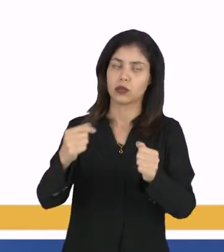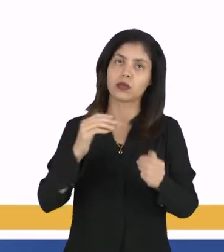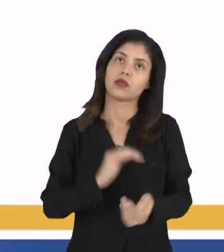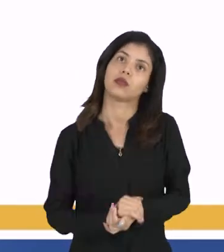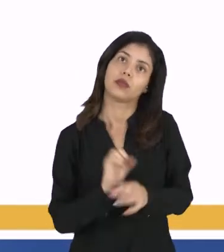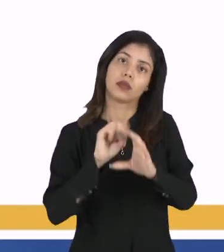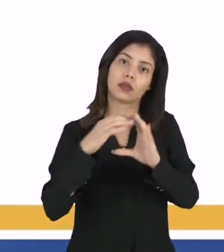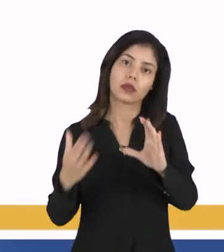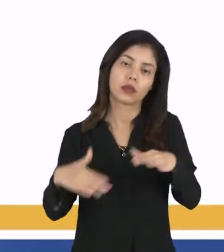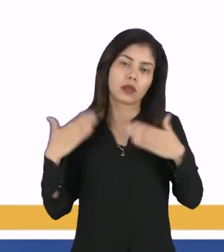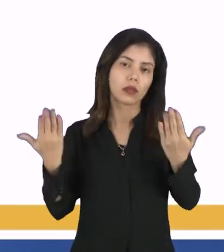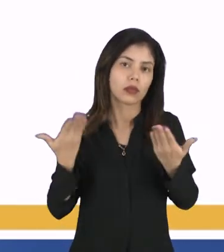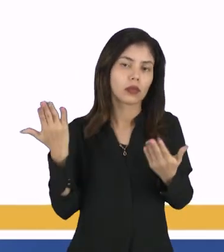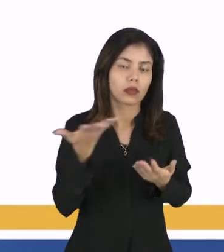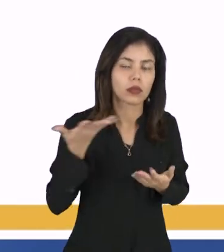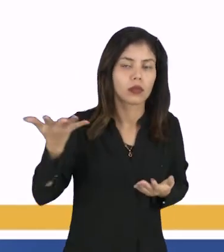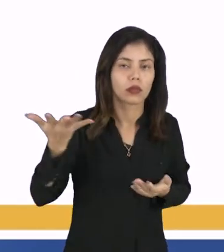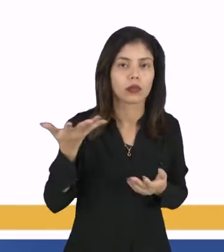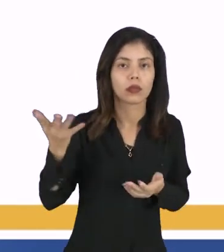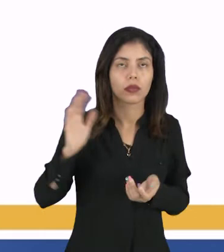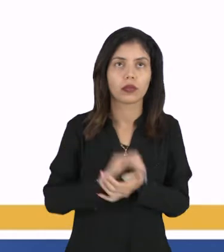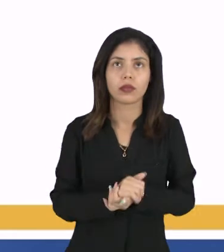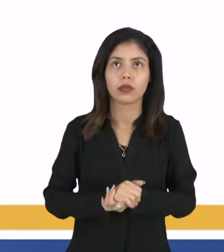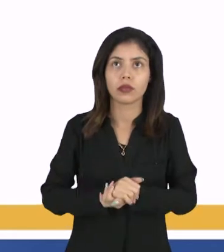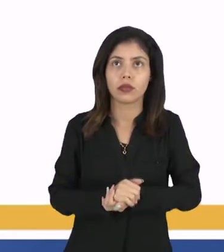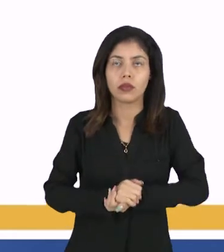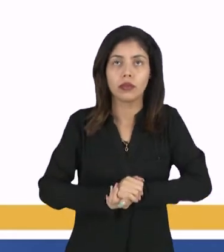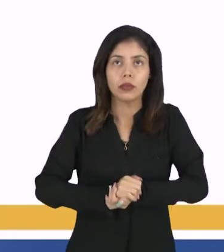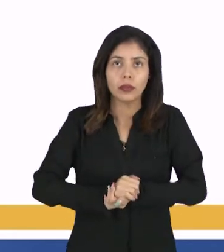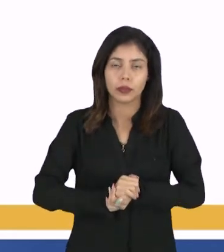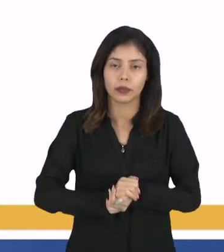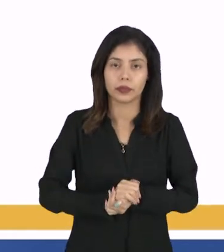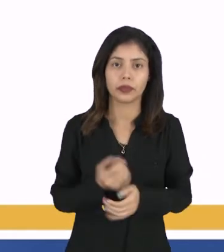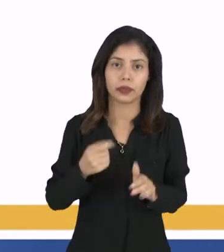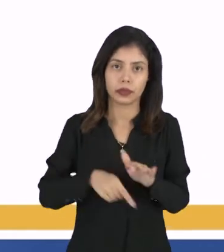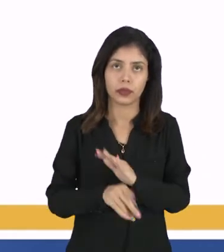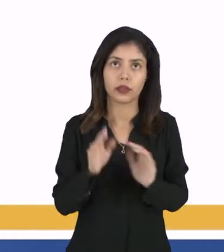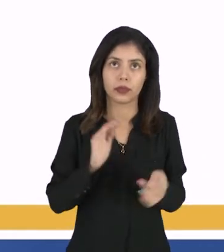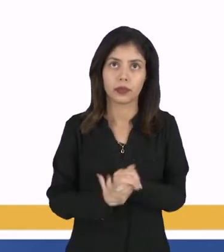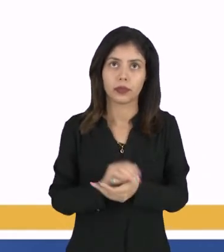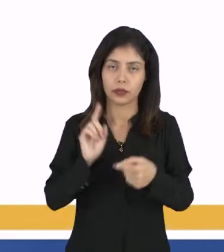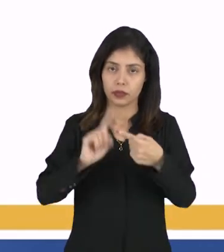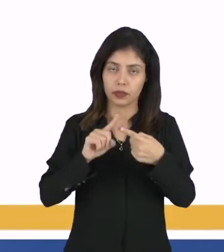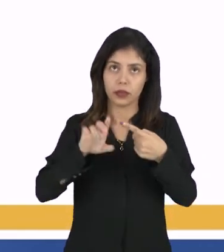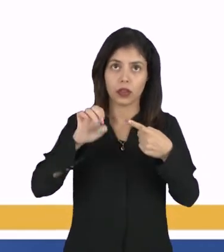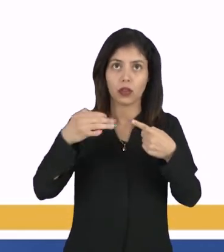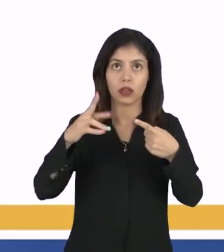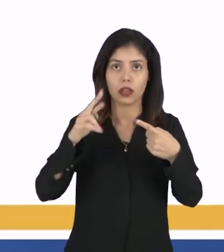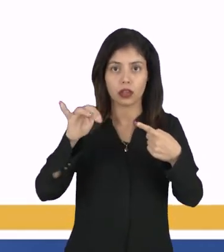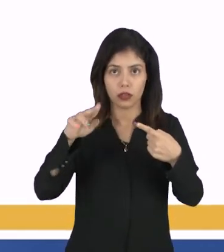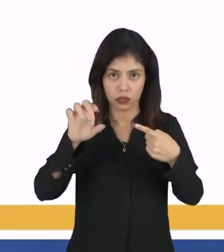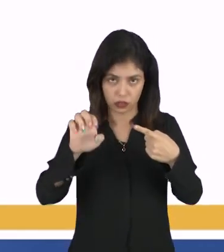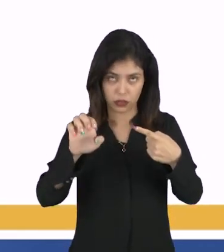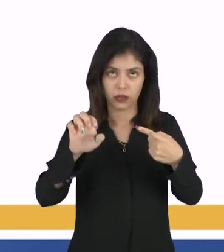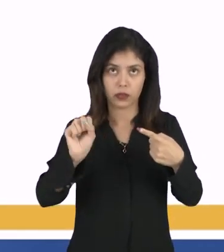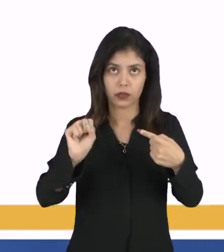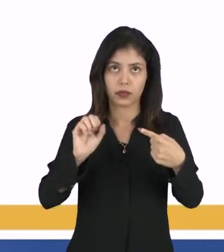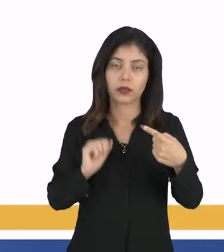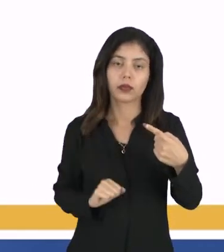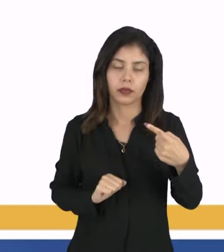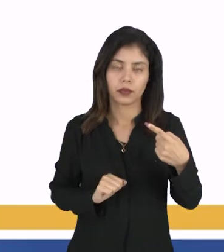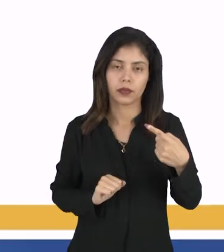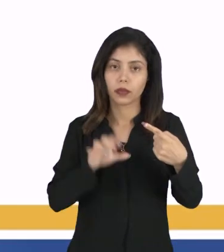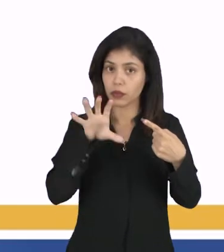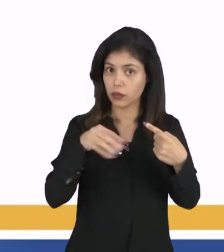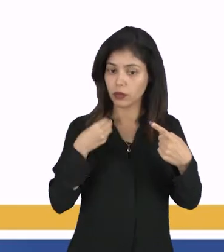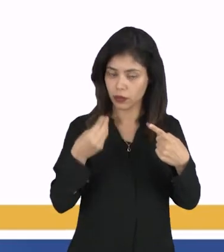Quais são as características básicas, né, dos fungos que estão dentro do reino fungi? São eucariontes, então vejam lá, eucariontes,